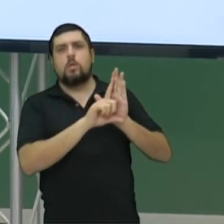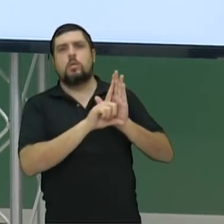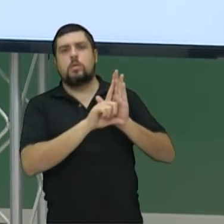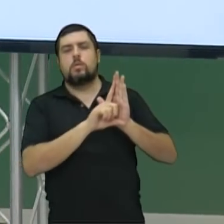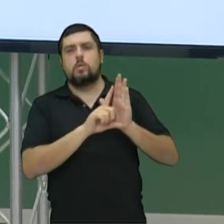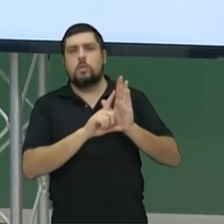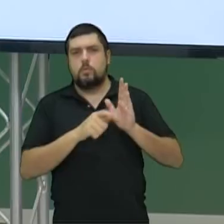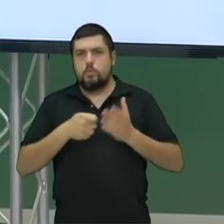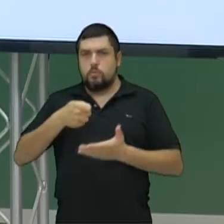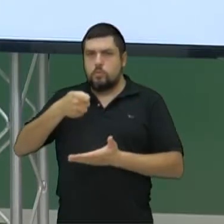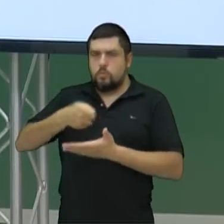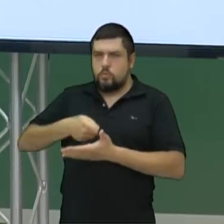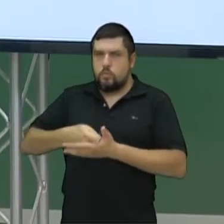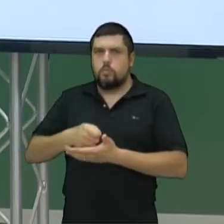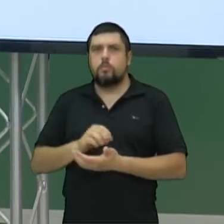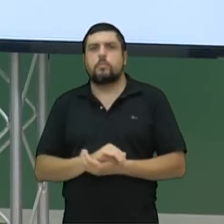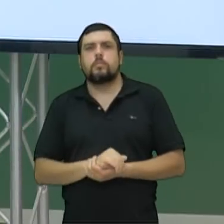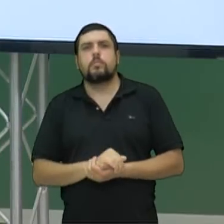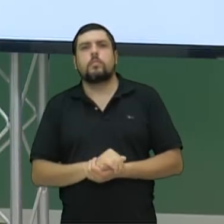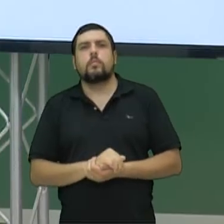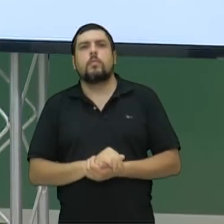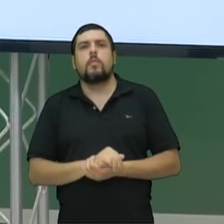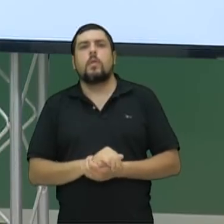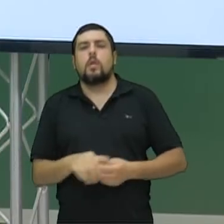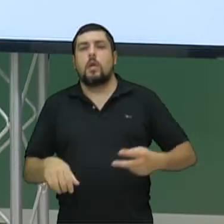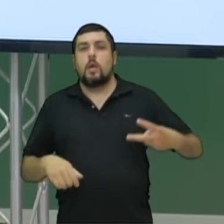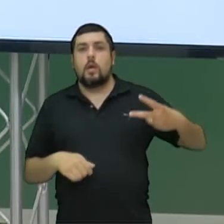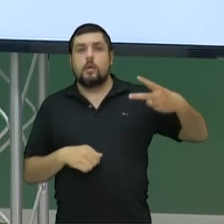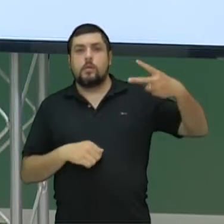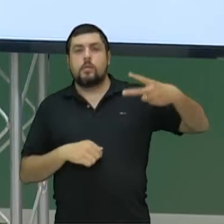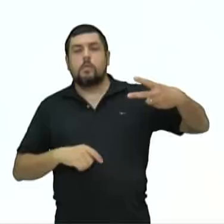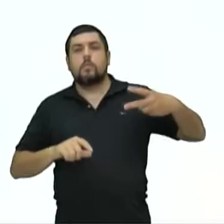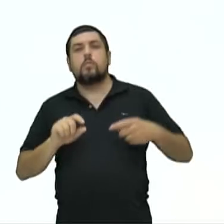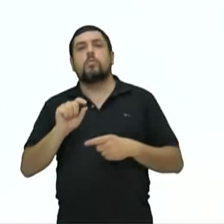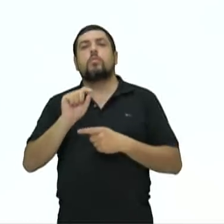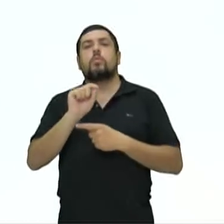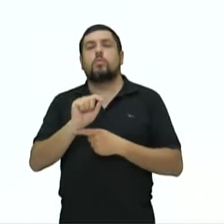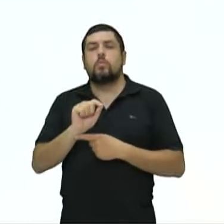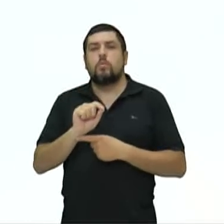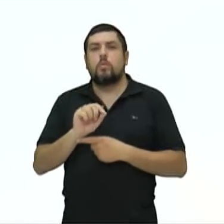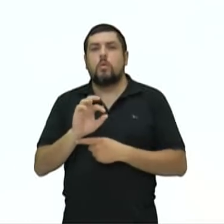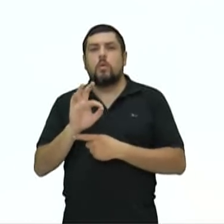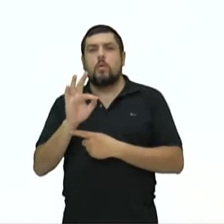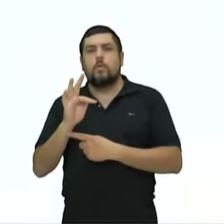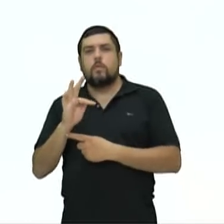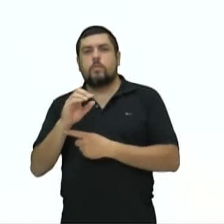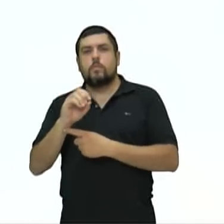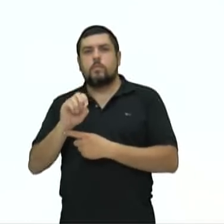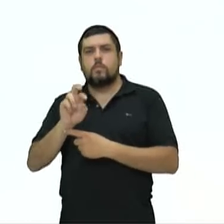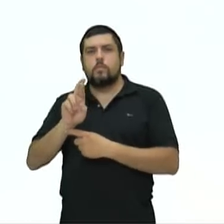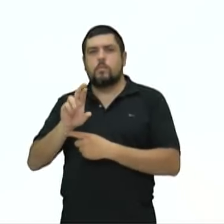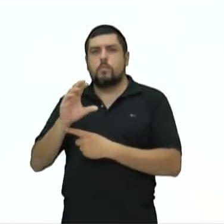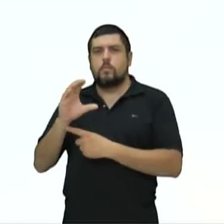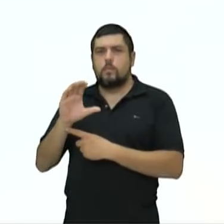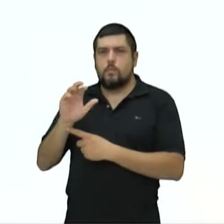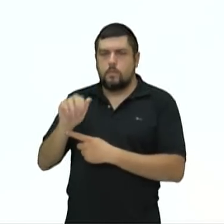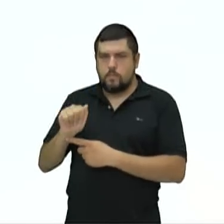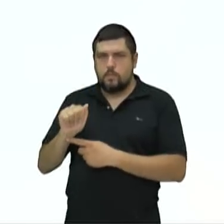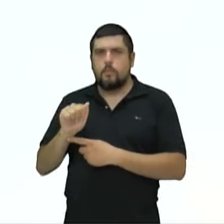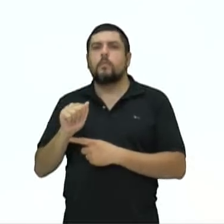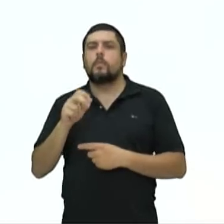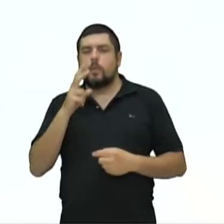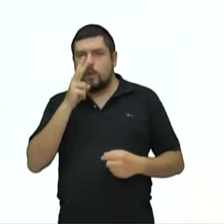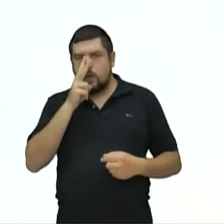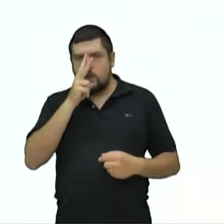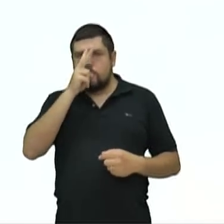lei de Newton. E aí nós temos a segunda parte, que é o conceito de força, certo? A força diz o